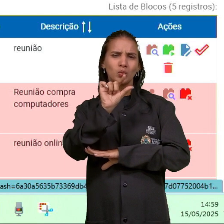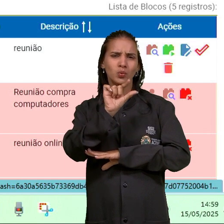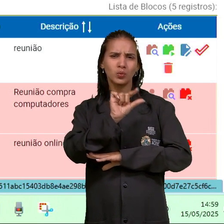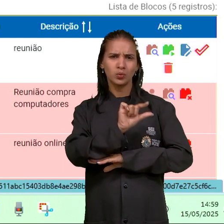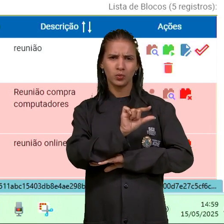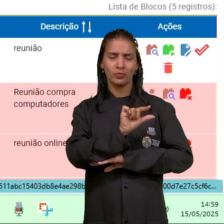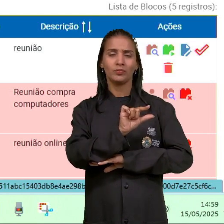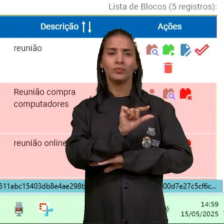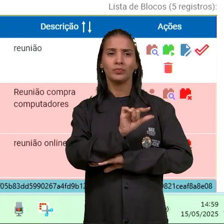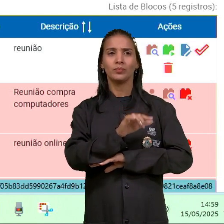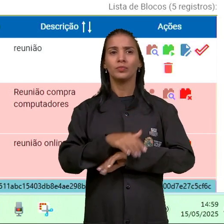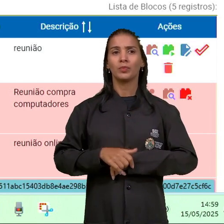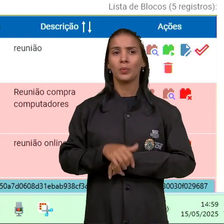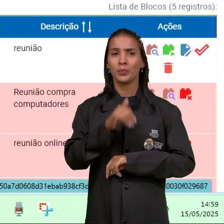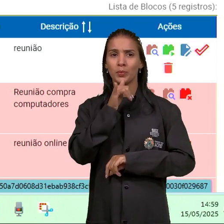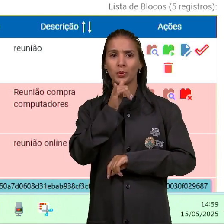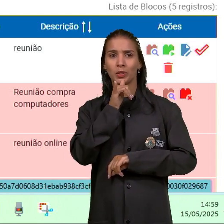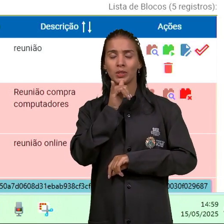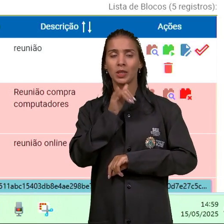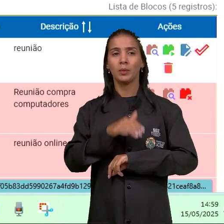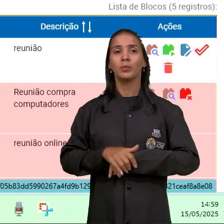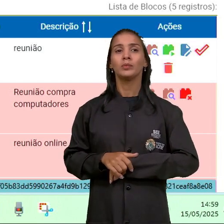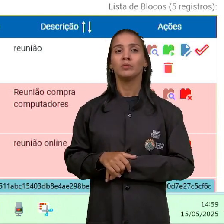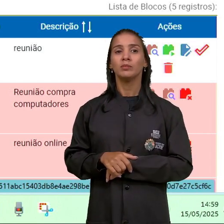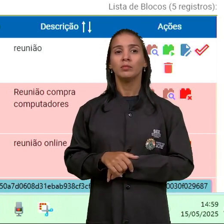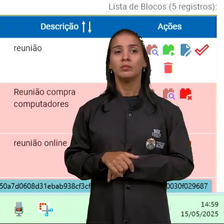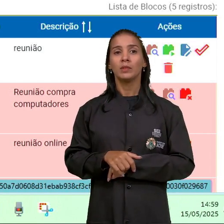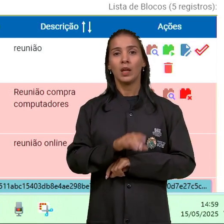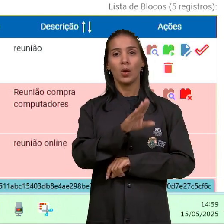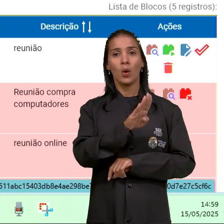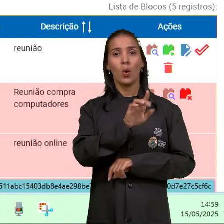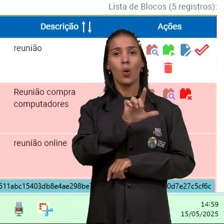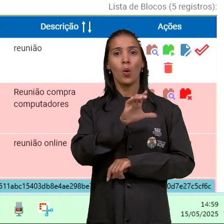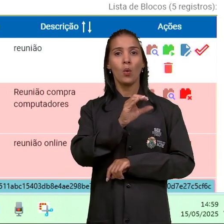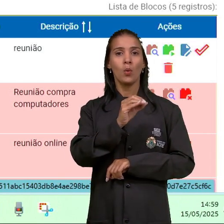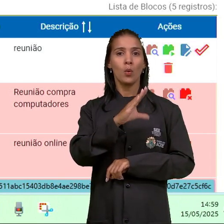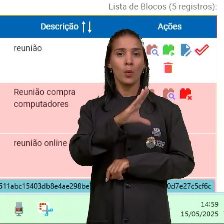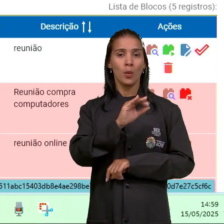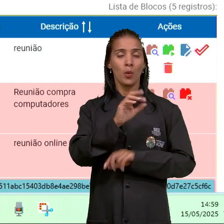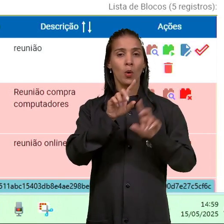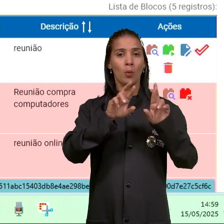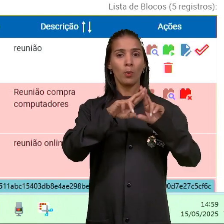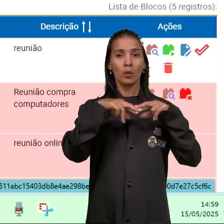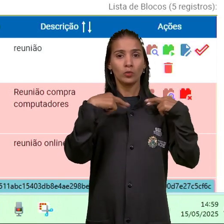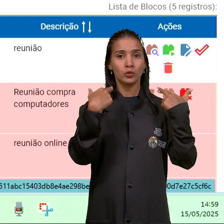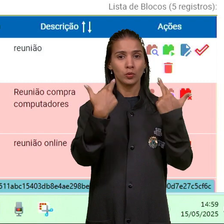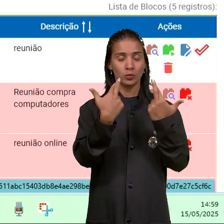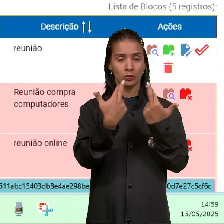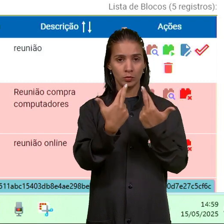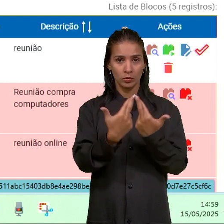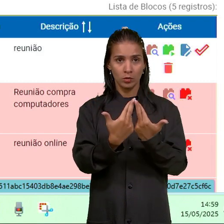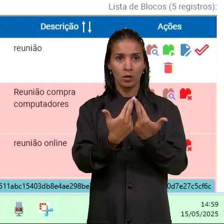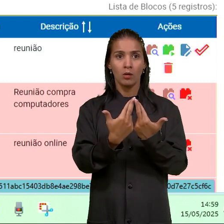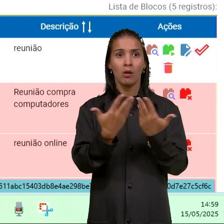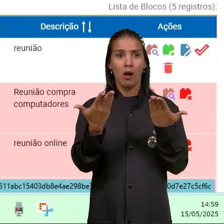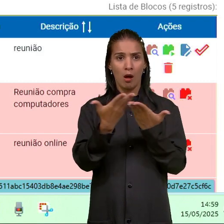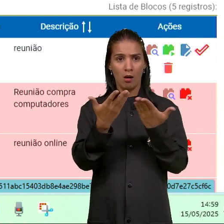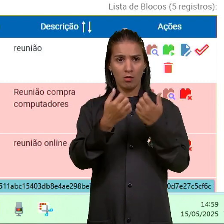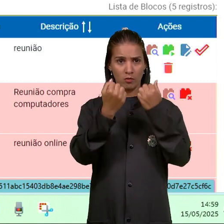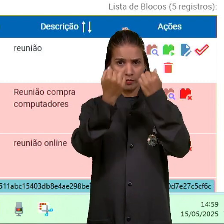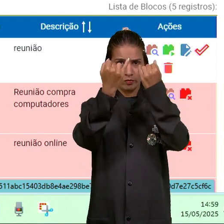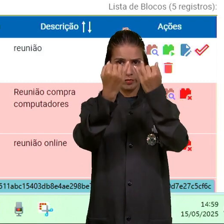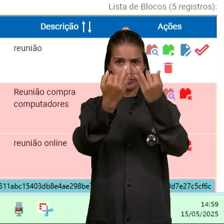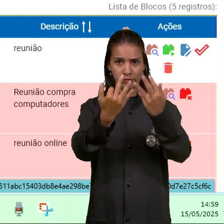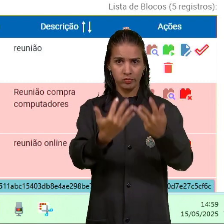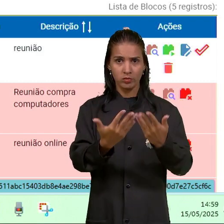no SEI, são os blocos de reunião, tá? Então, eu quero explicar para vocês um pouquinho como é que funciona o bloco de